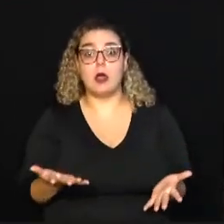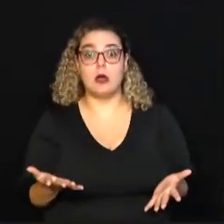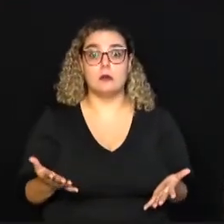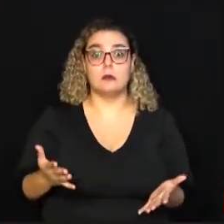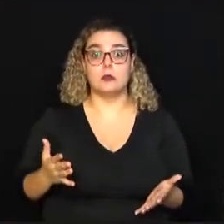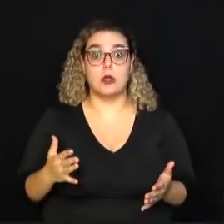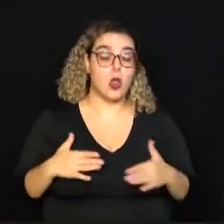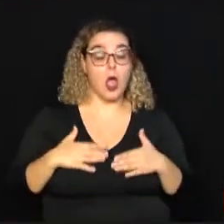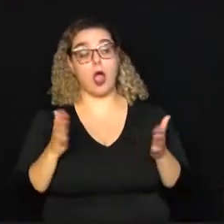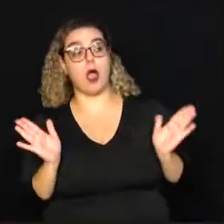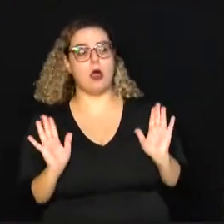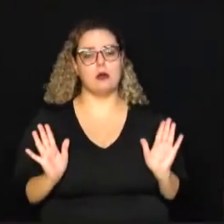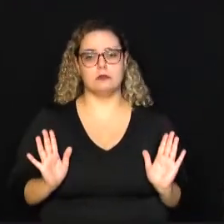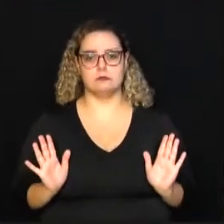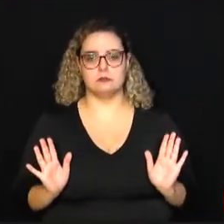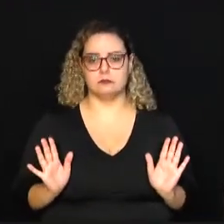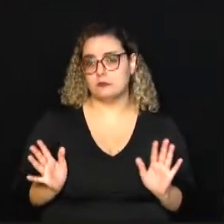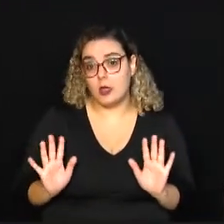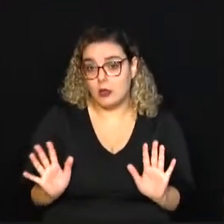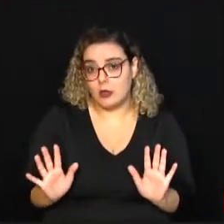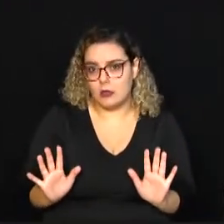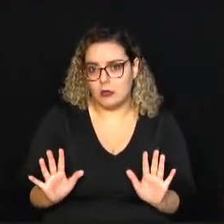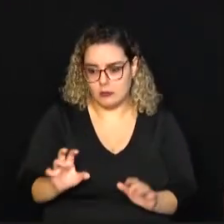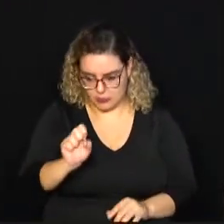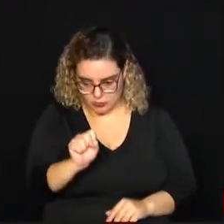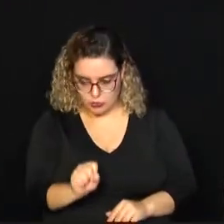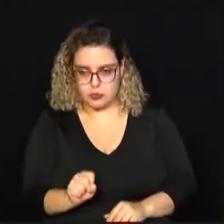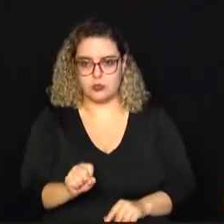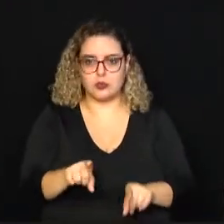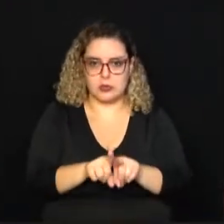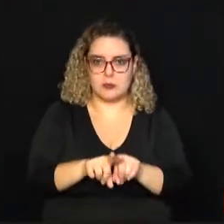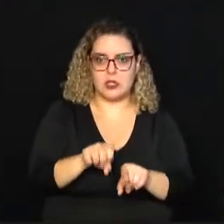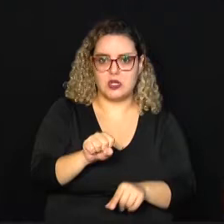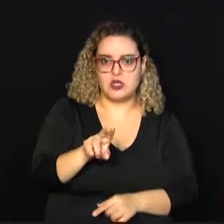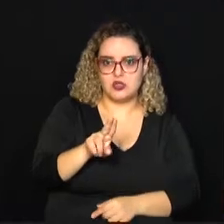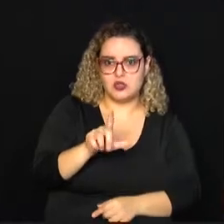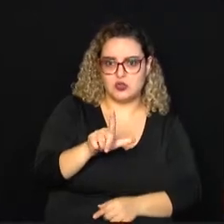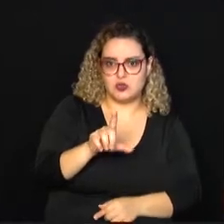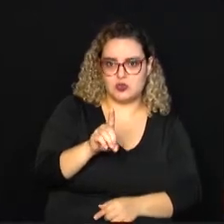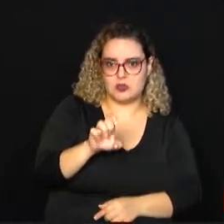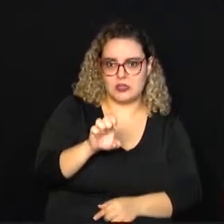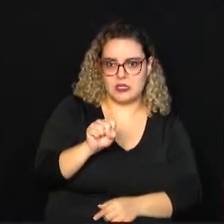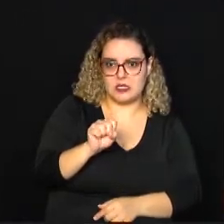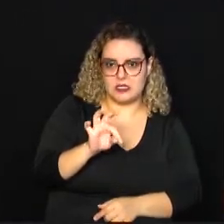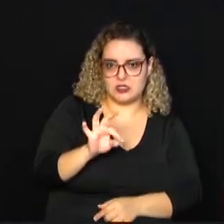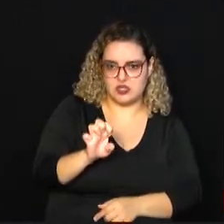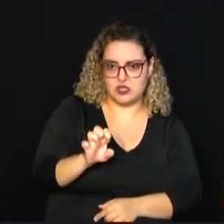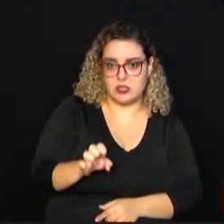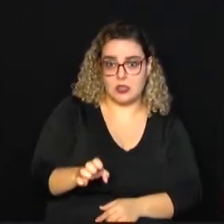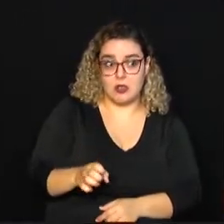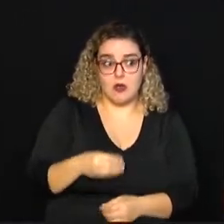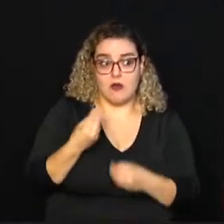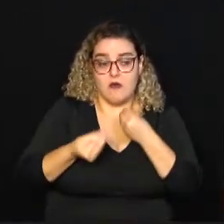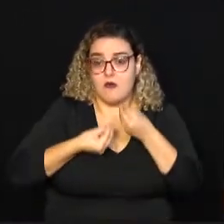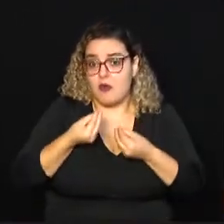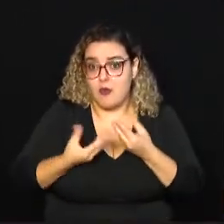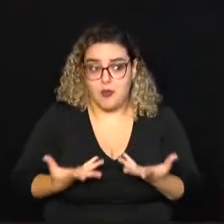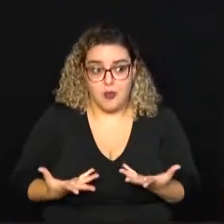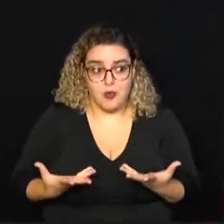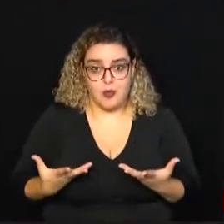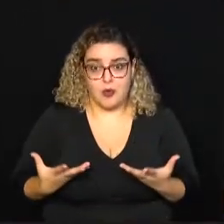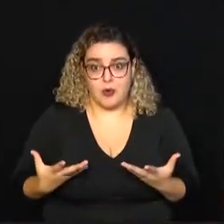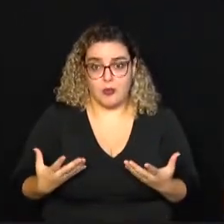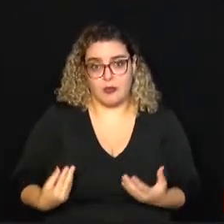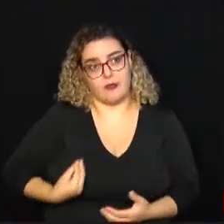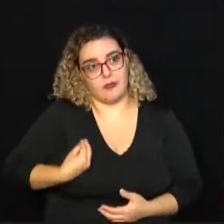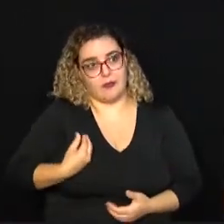surpreendido, por exemplo, aqui na região sul, no sudeste, a respeito desta crise da pandemia, né? Tudo